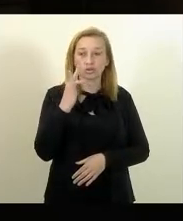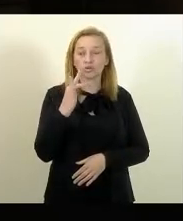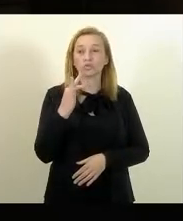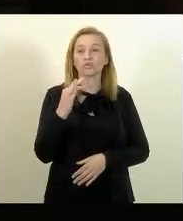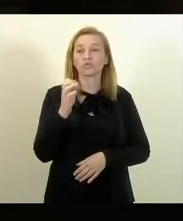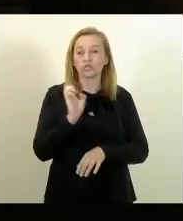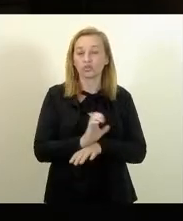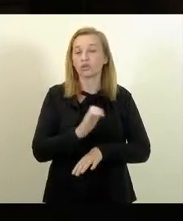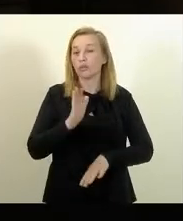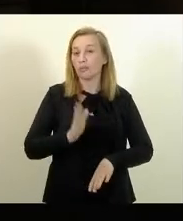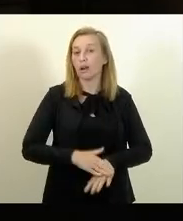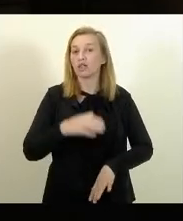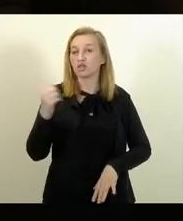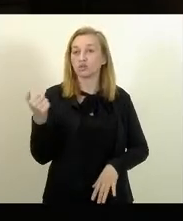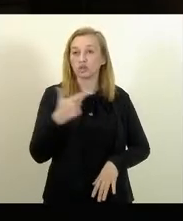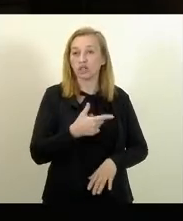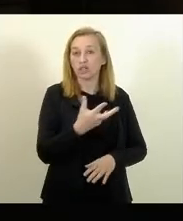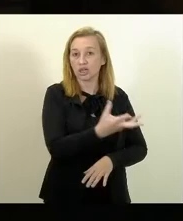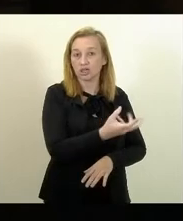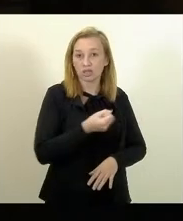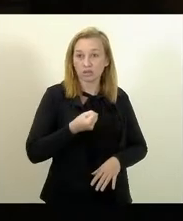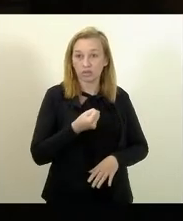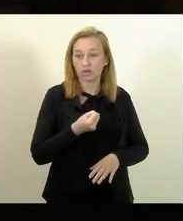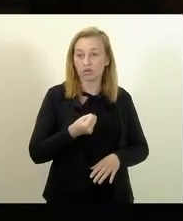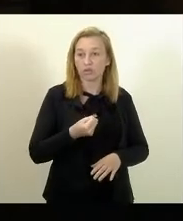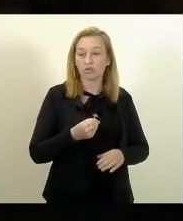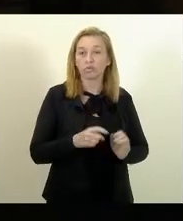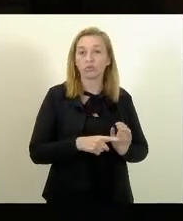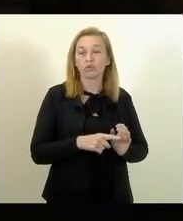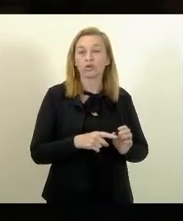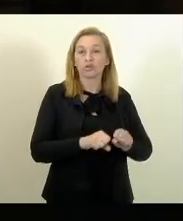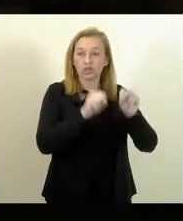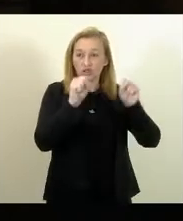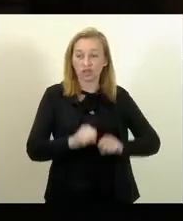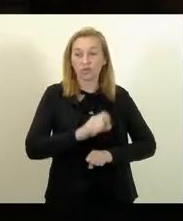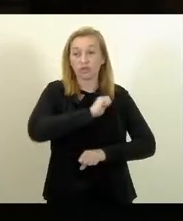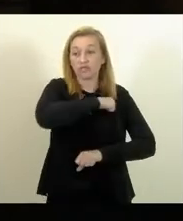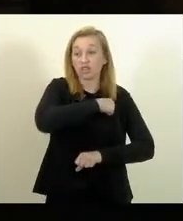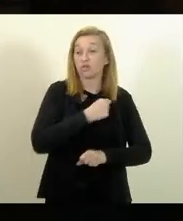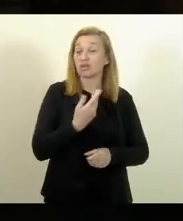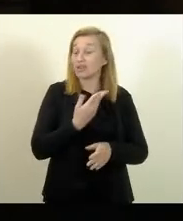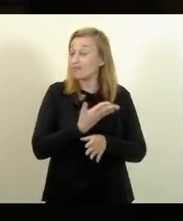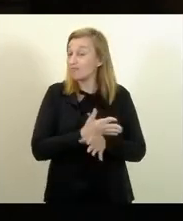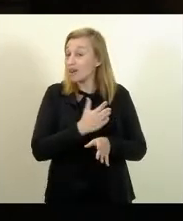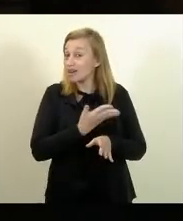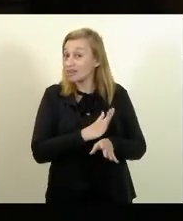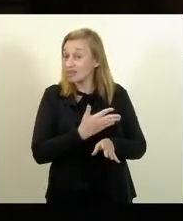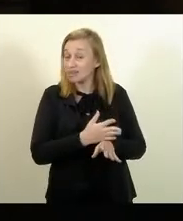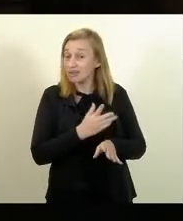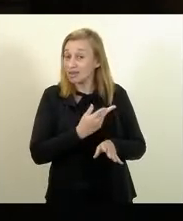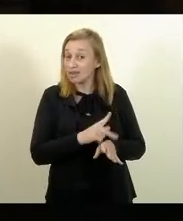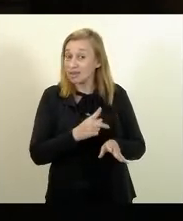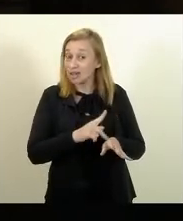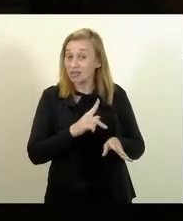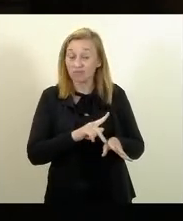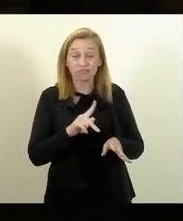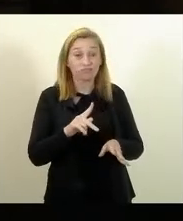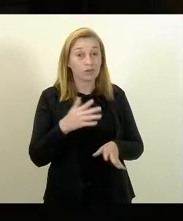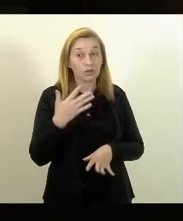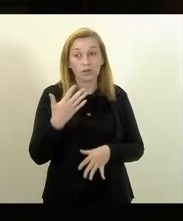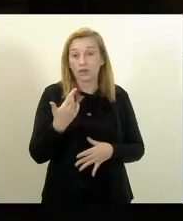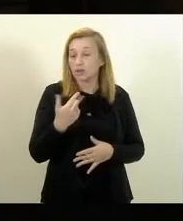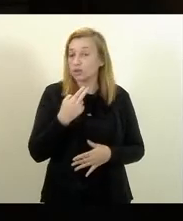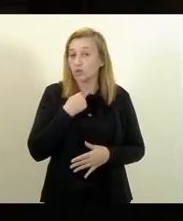que aquilo que tinha recebido como benefício fiscal. O que, na prática, a gente não pôde, de forma